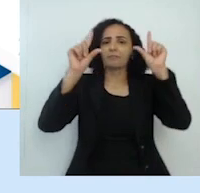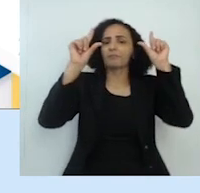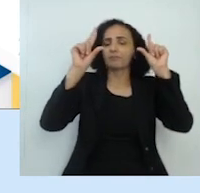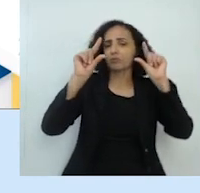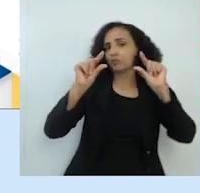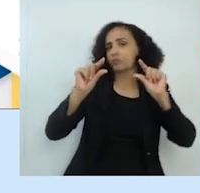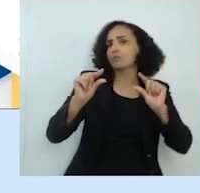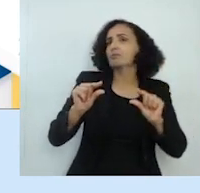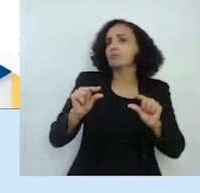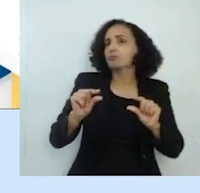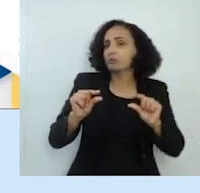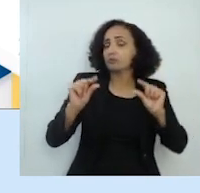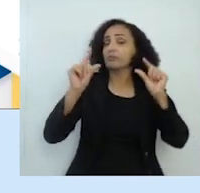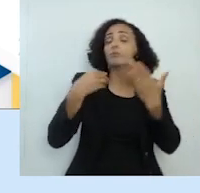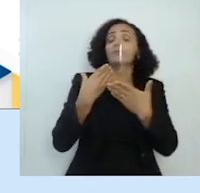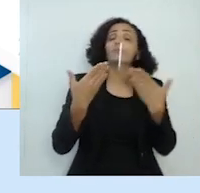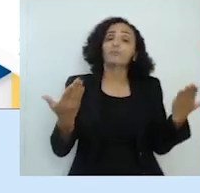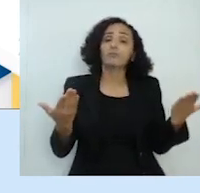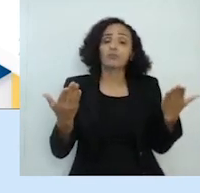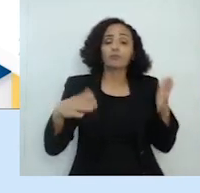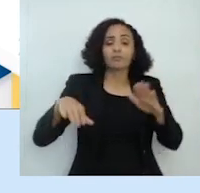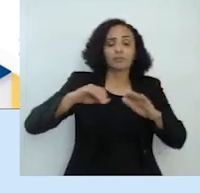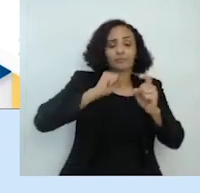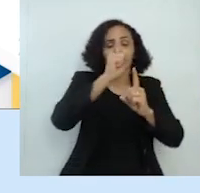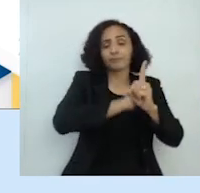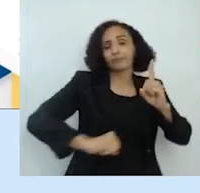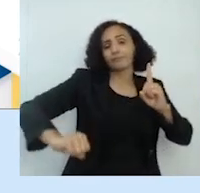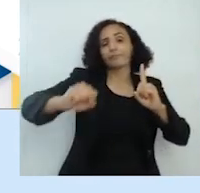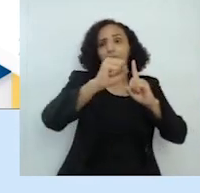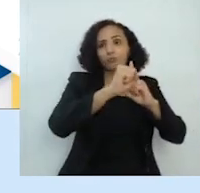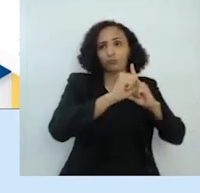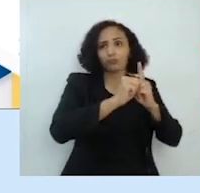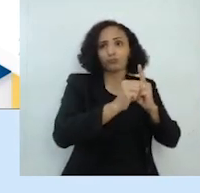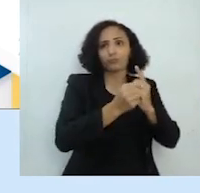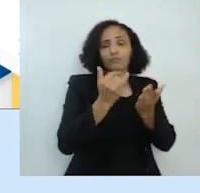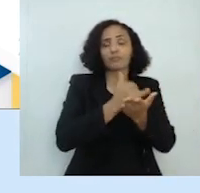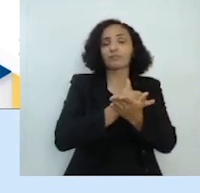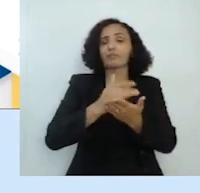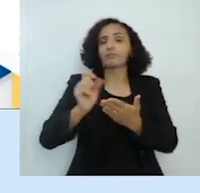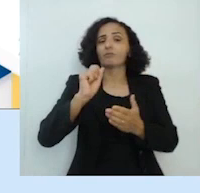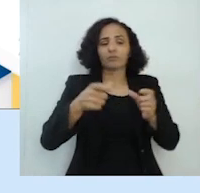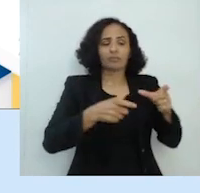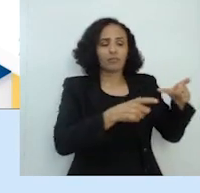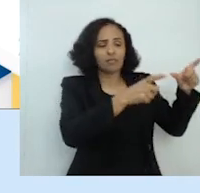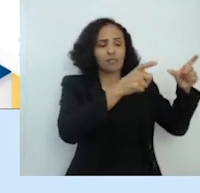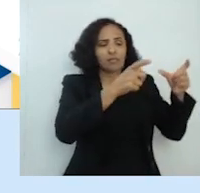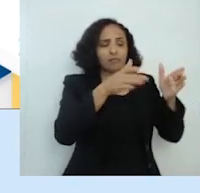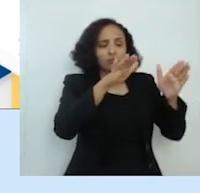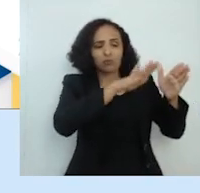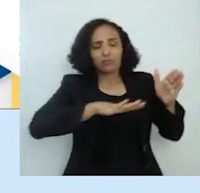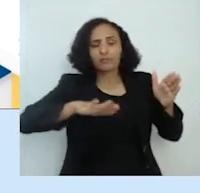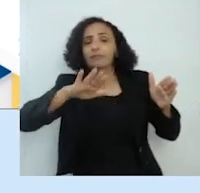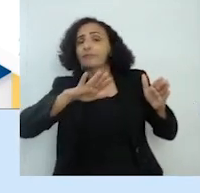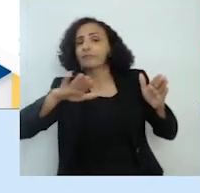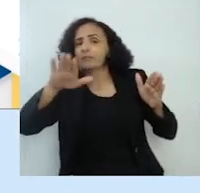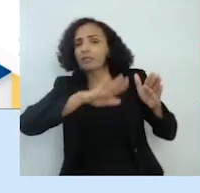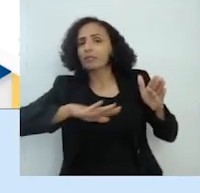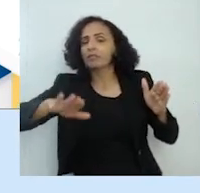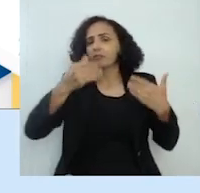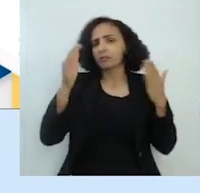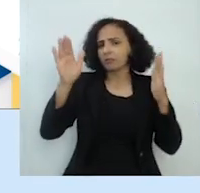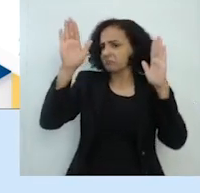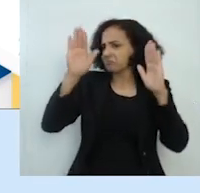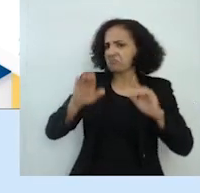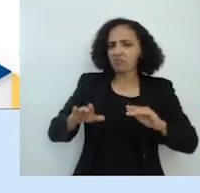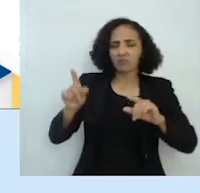consideradas menores para o funcionamento da sociedade. Isso dá origem às classes sociais. Mas não quer dizer que elas não são